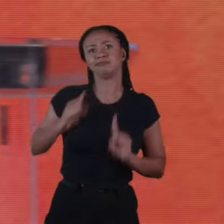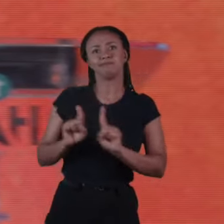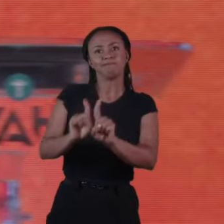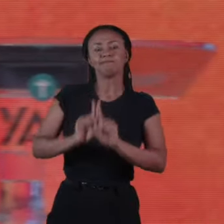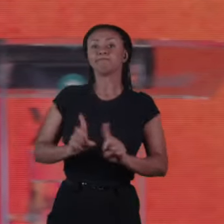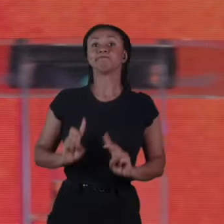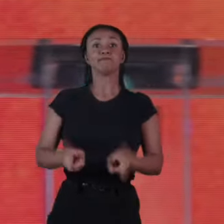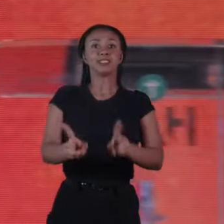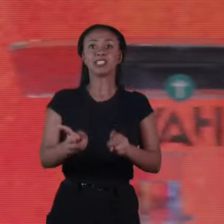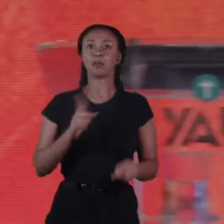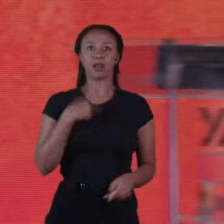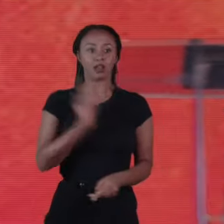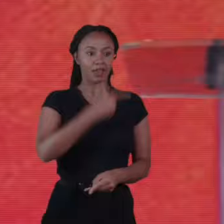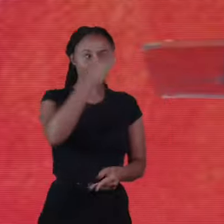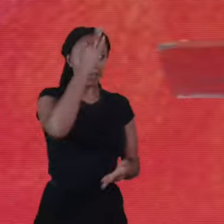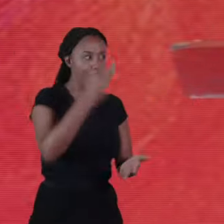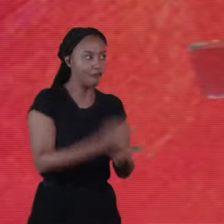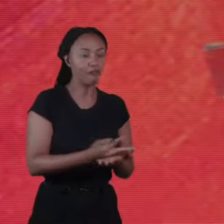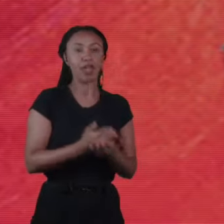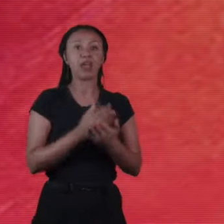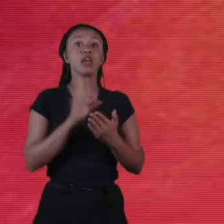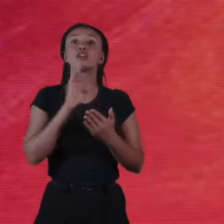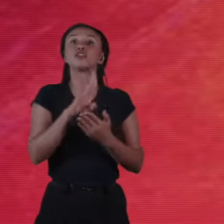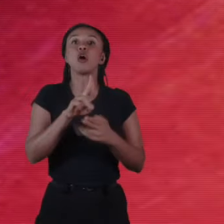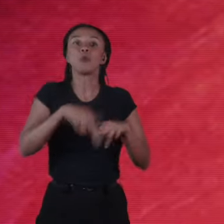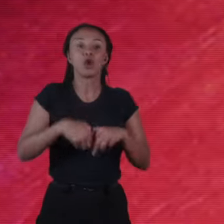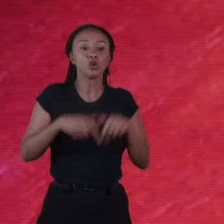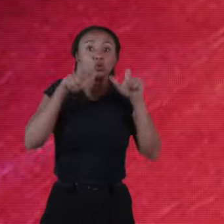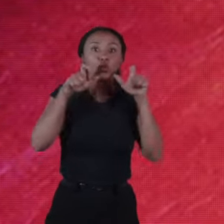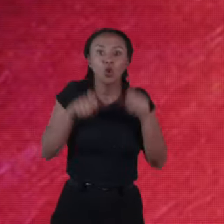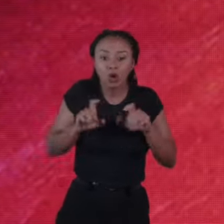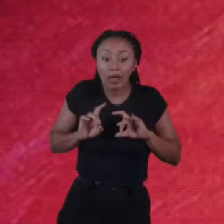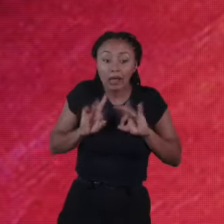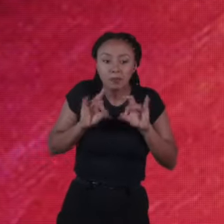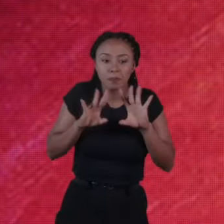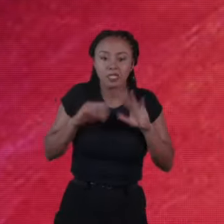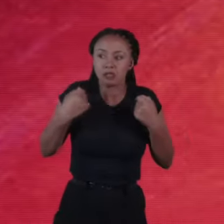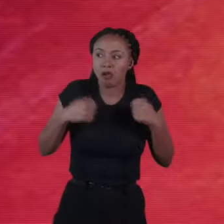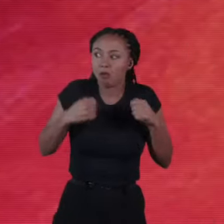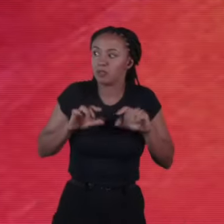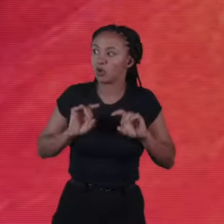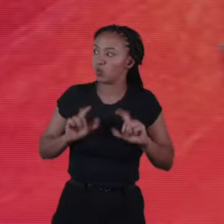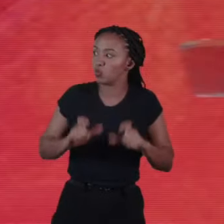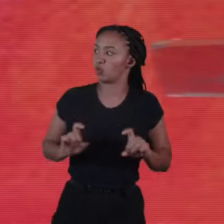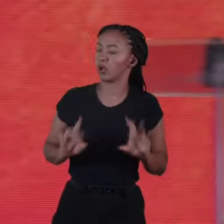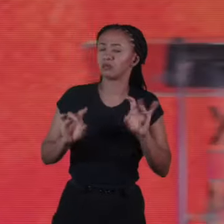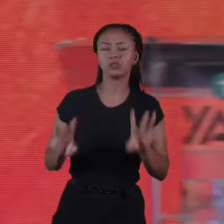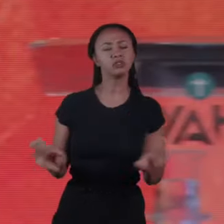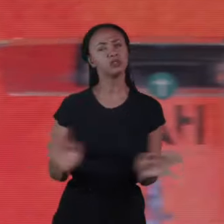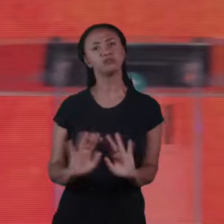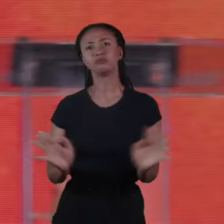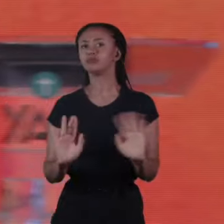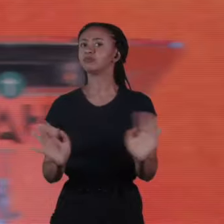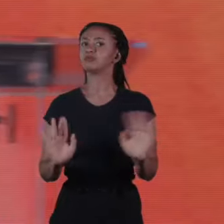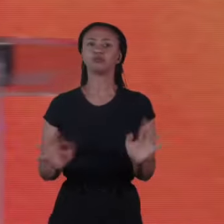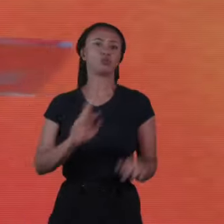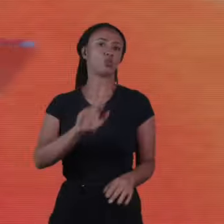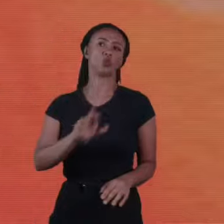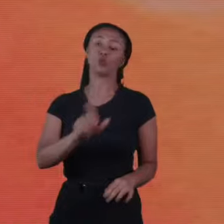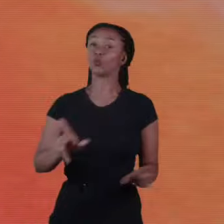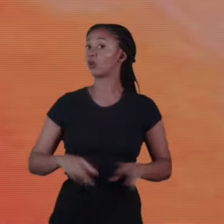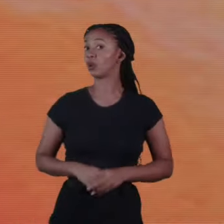está limitada a um lugar de culto que Deus se manifeste. Nós não estamos limitados a um